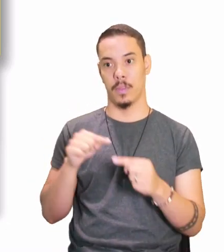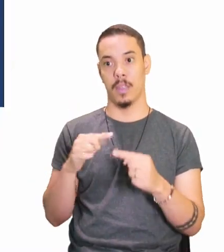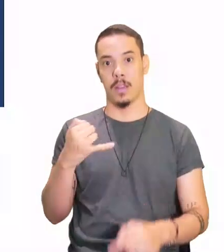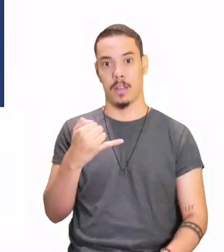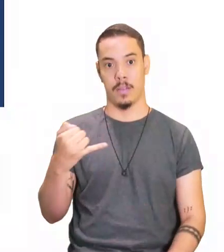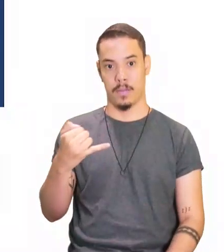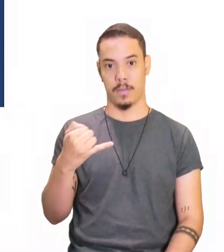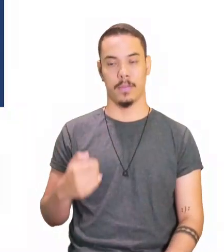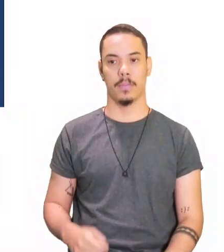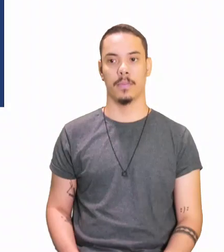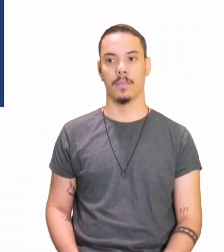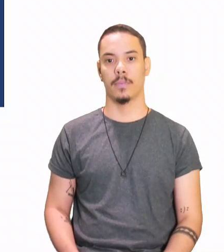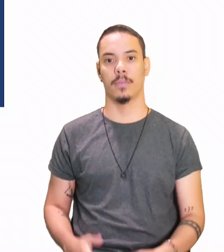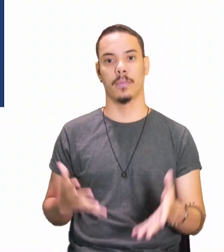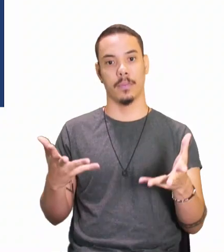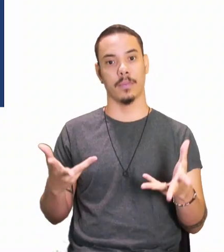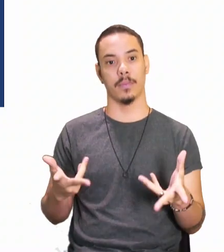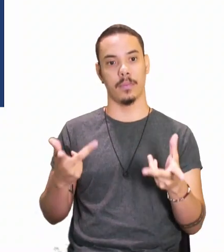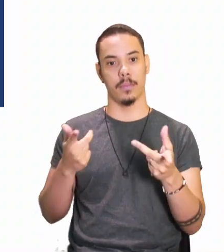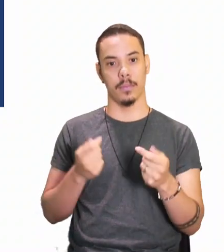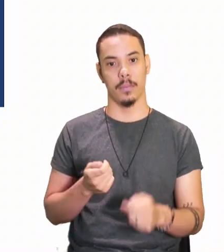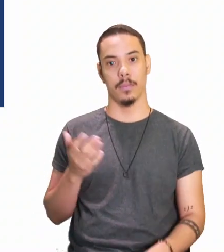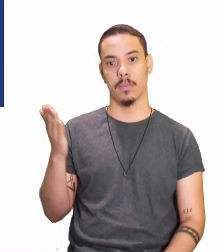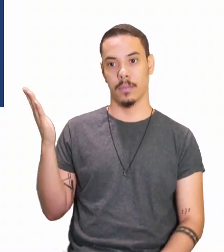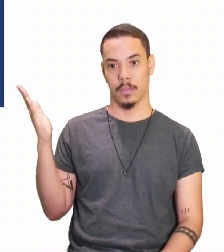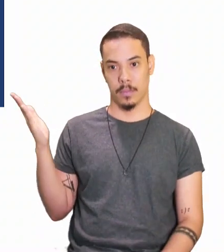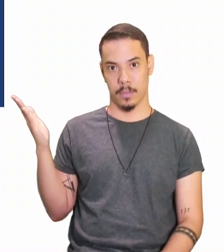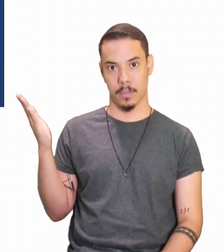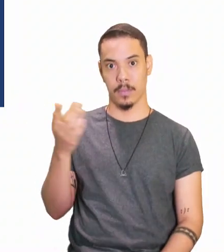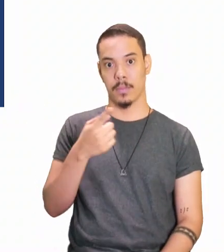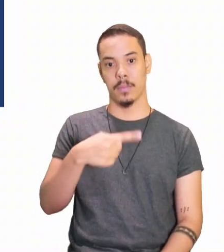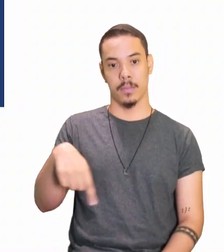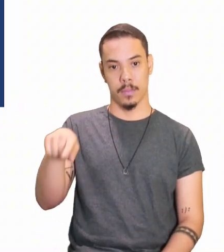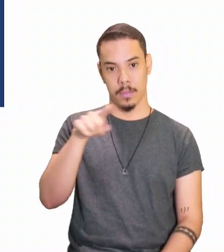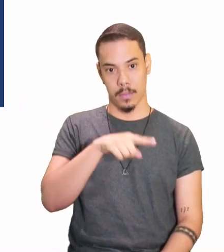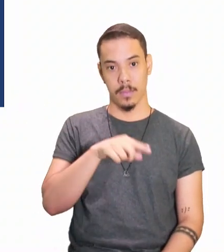hífen, tá certo? A competência eu vou deixar aqui para vocês,